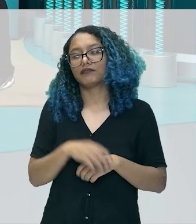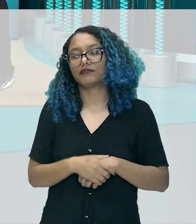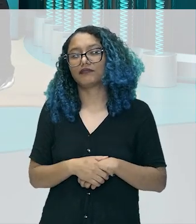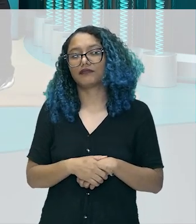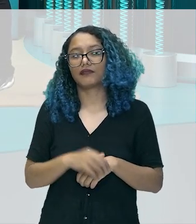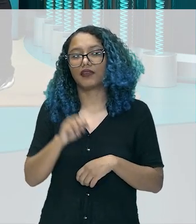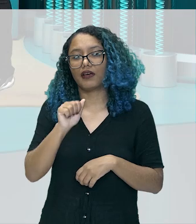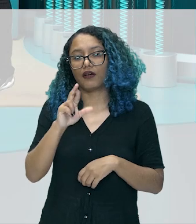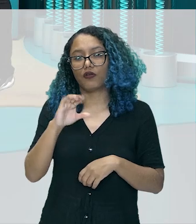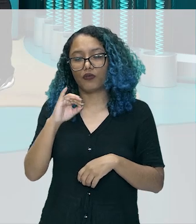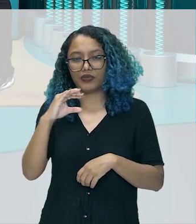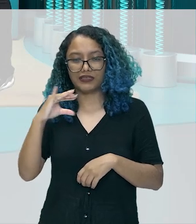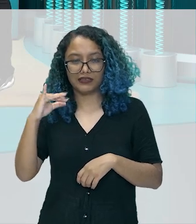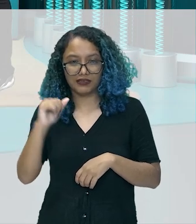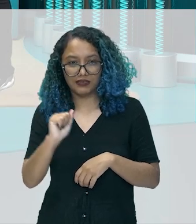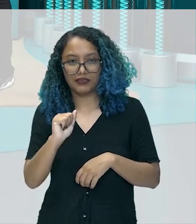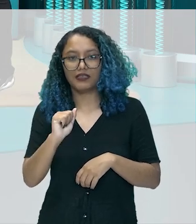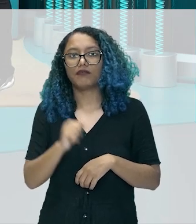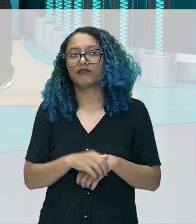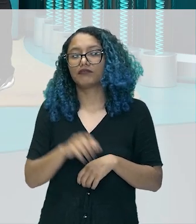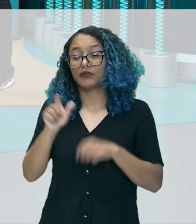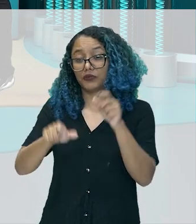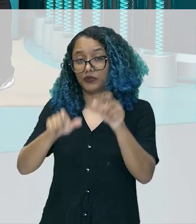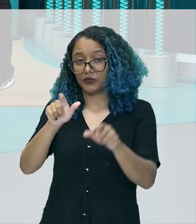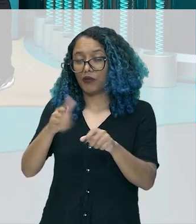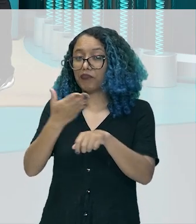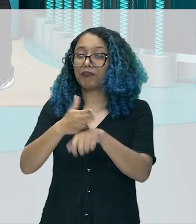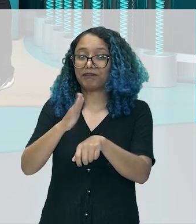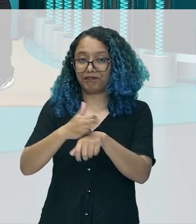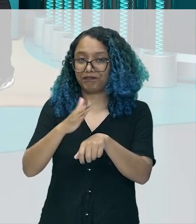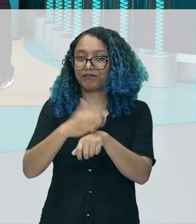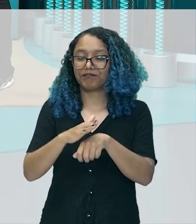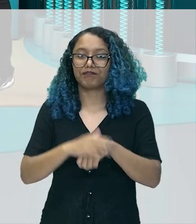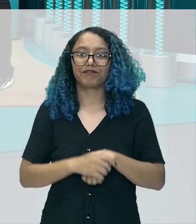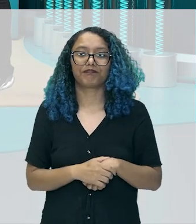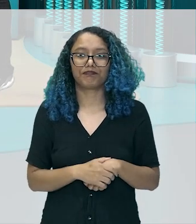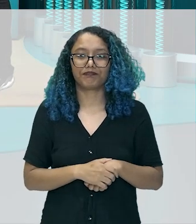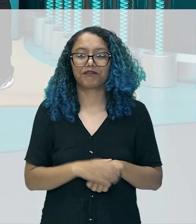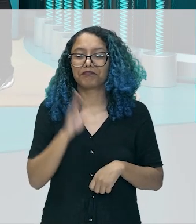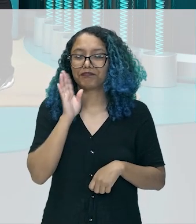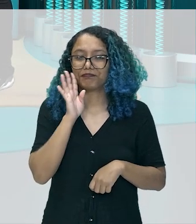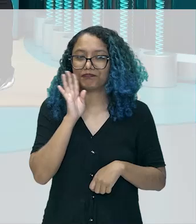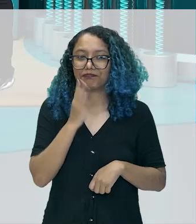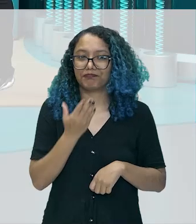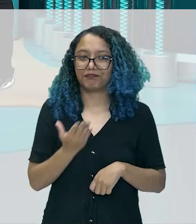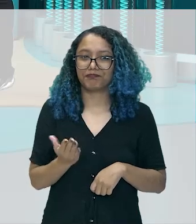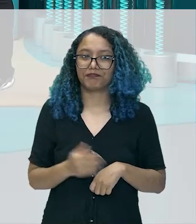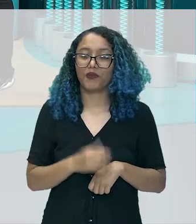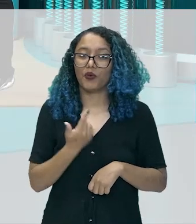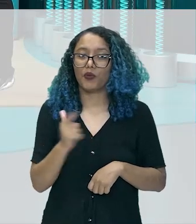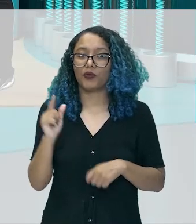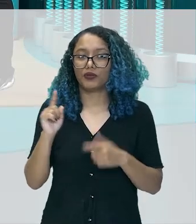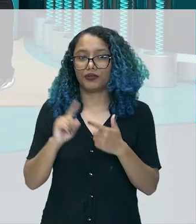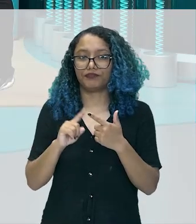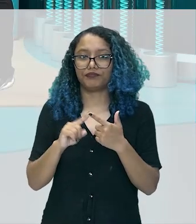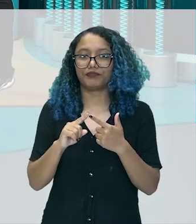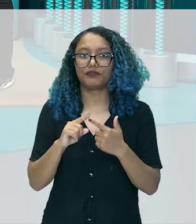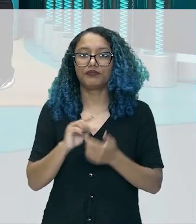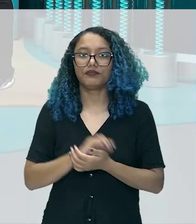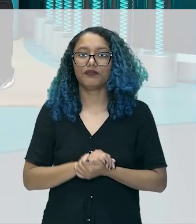capacidades físicas, elas sempre estão presentes aí nas ginásticas competitivas. E para ilustrar melhor para vocês essa questão